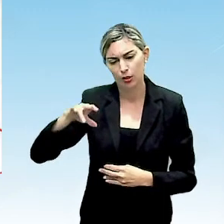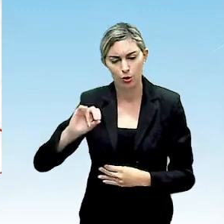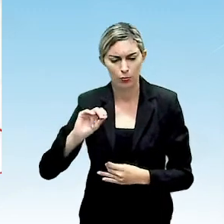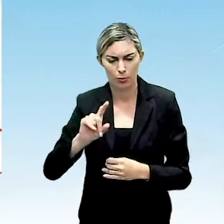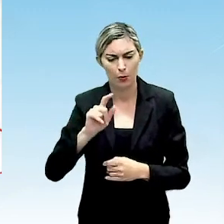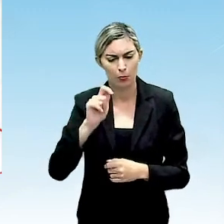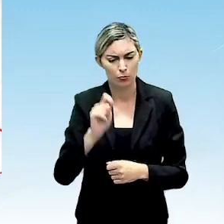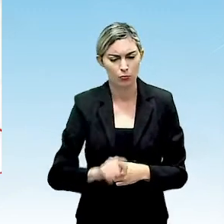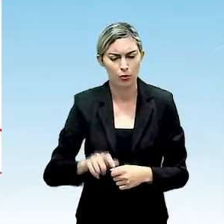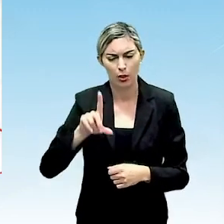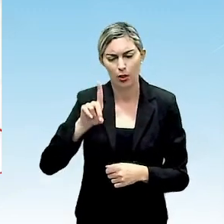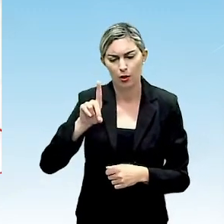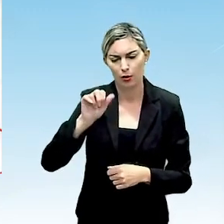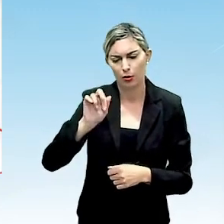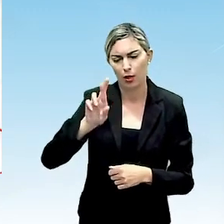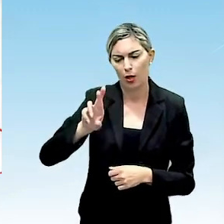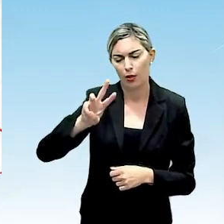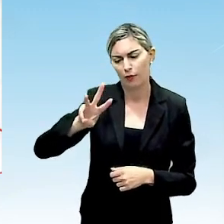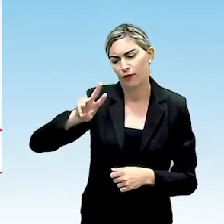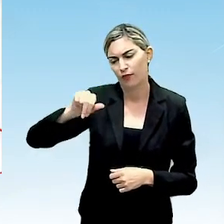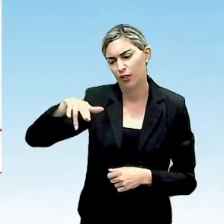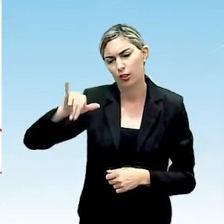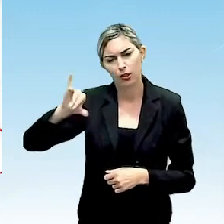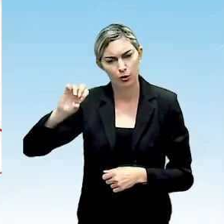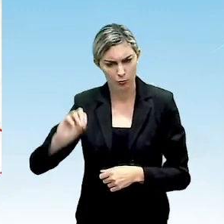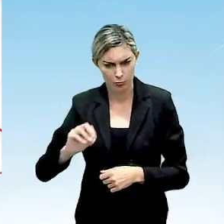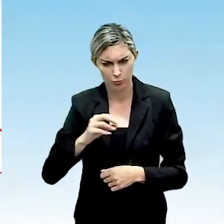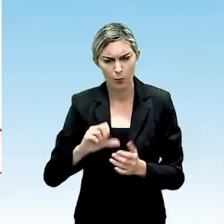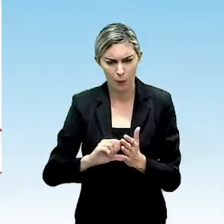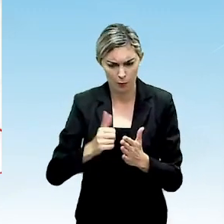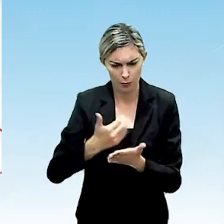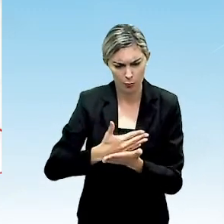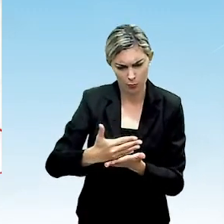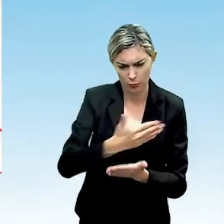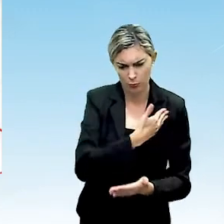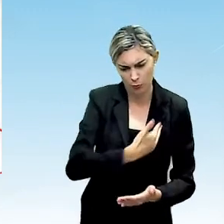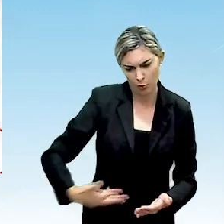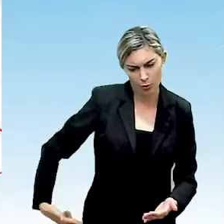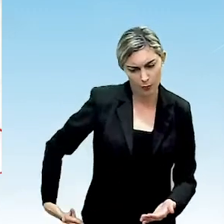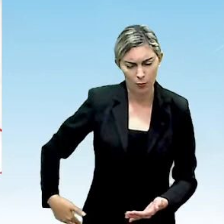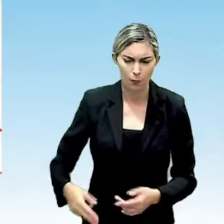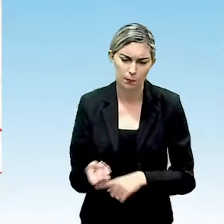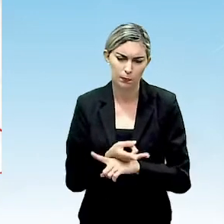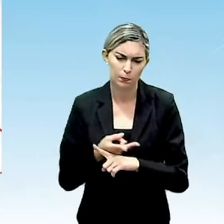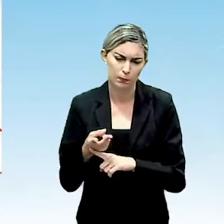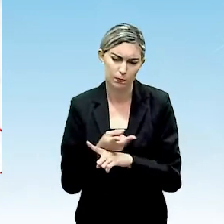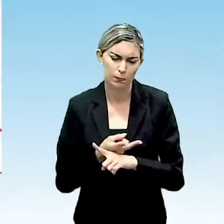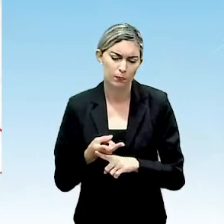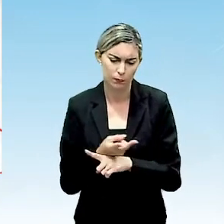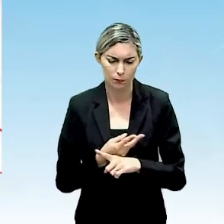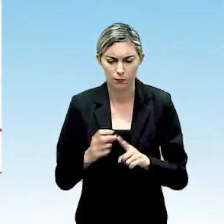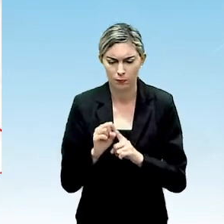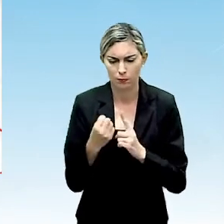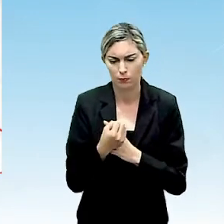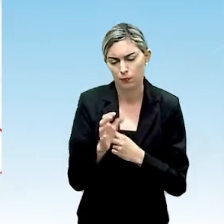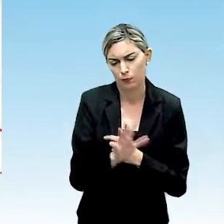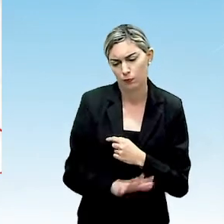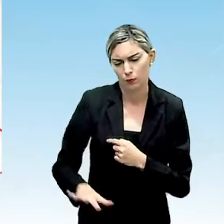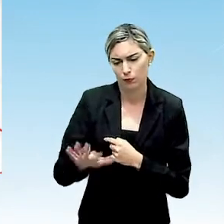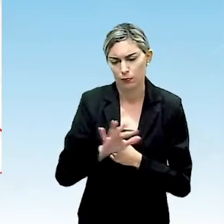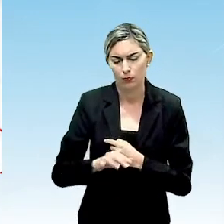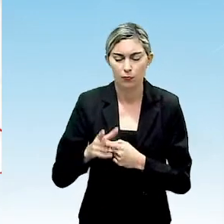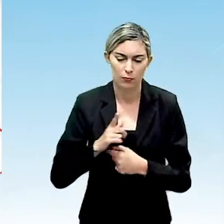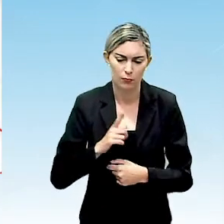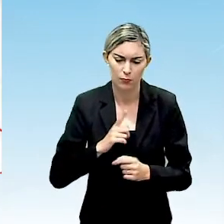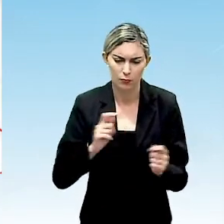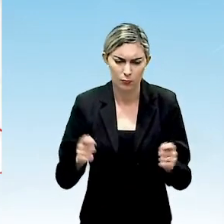seja, nesse período inicial da República, havia a ideia da busca pelo branqueamento social. A gente tinha